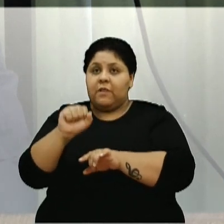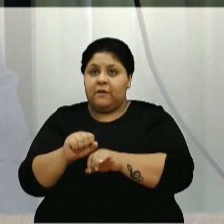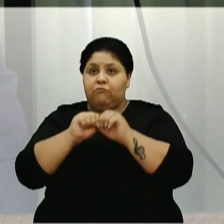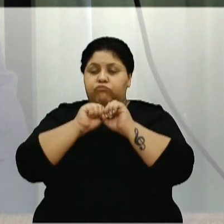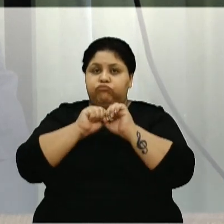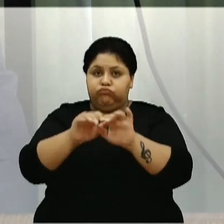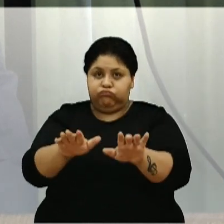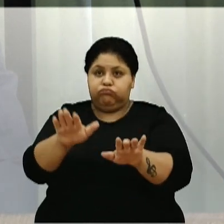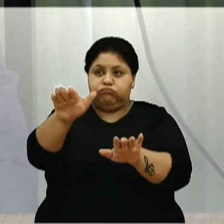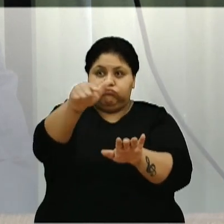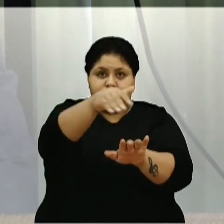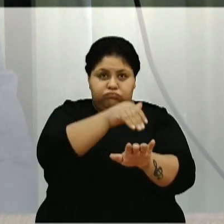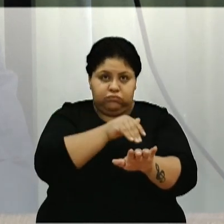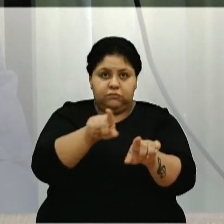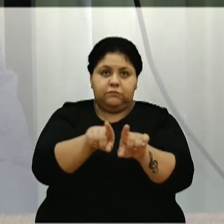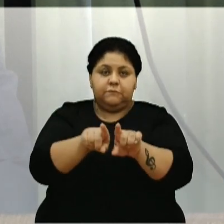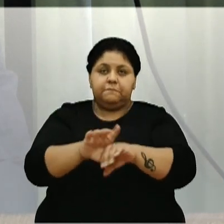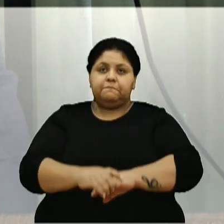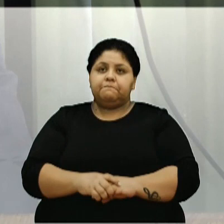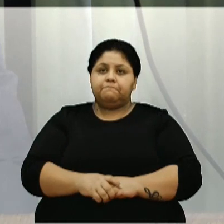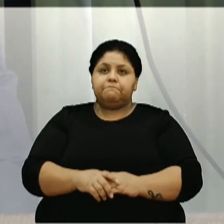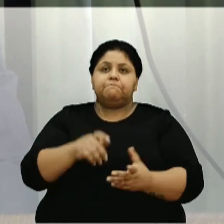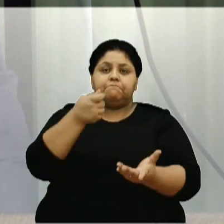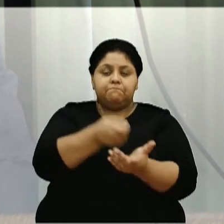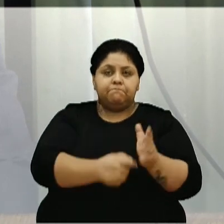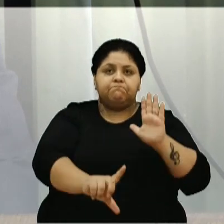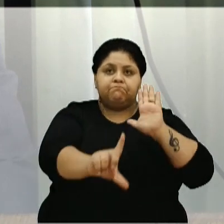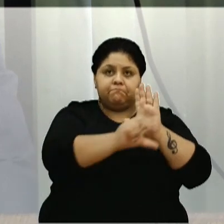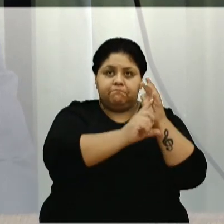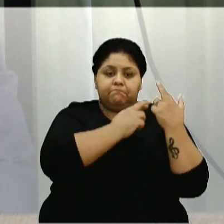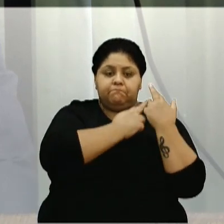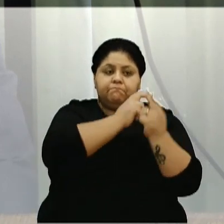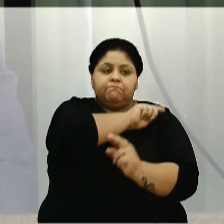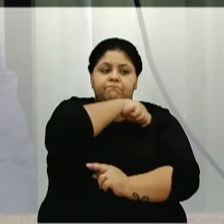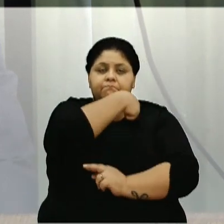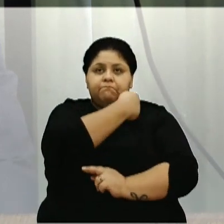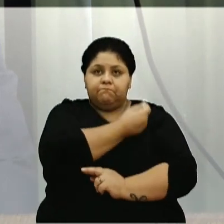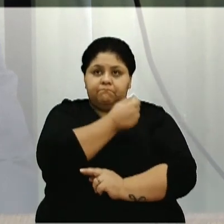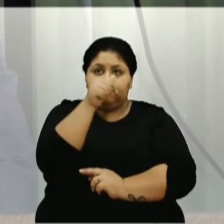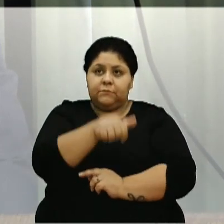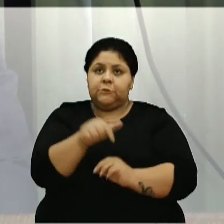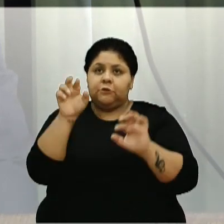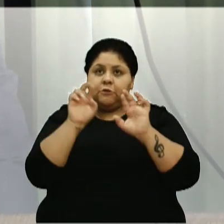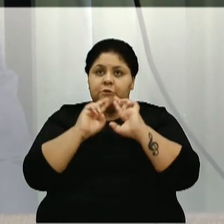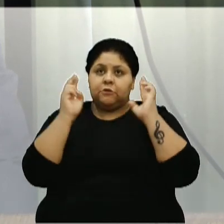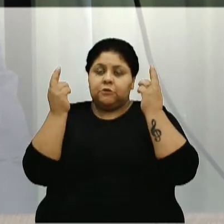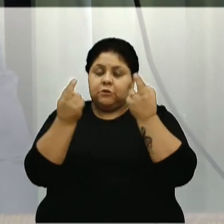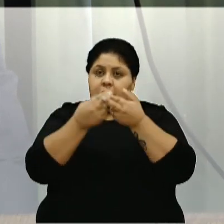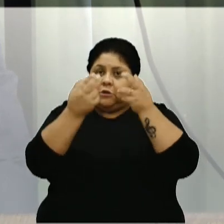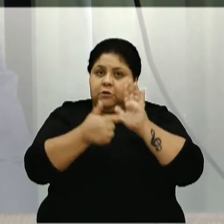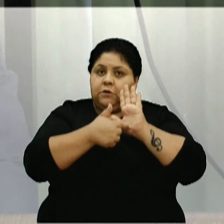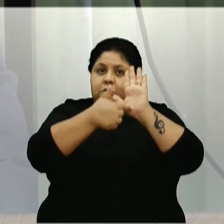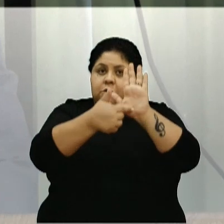disparados. Pelo caráter obrigatório, nos termos da Lei de Responsabilidade Fiscal, esta audiência está sendo